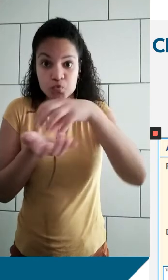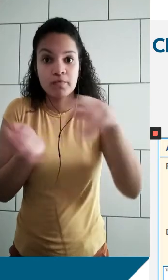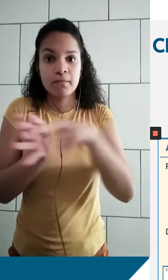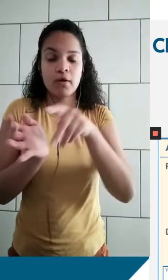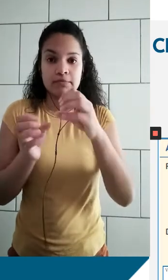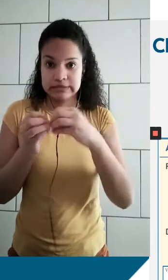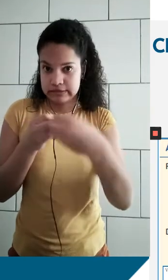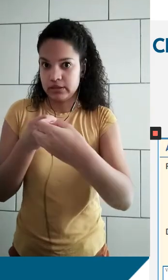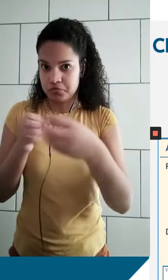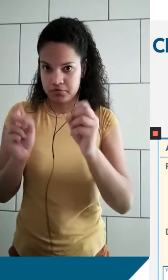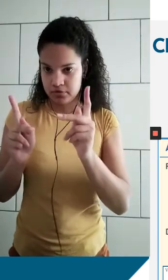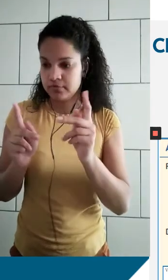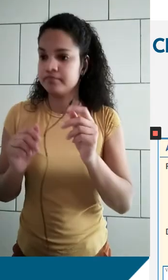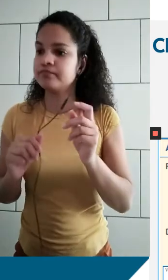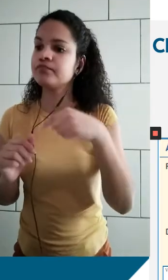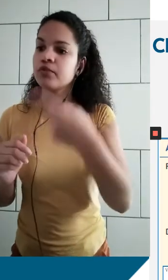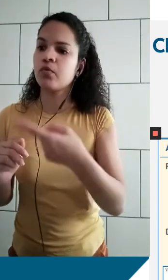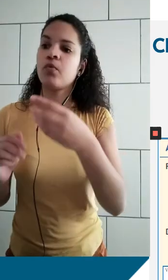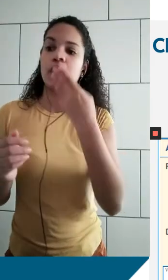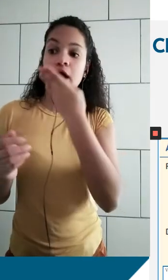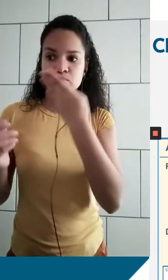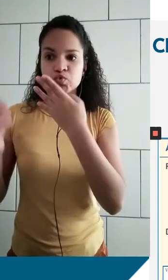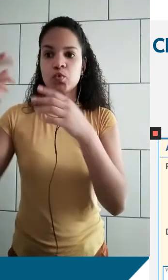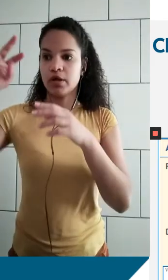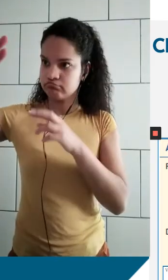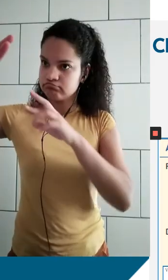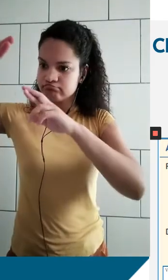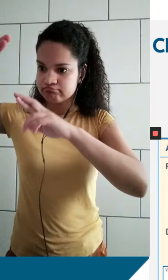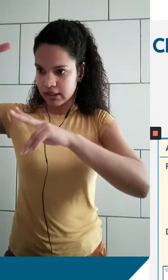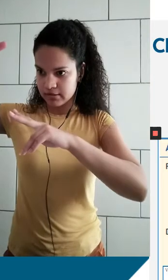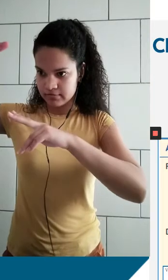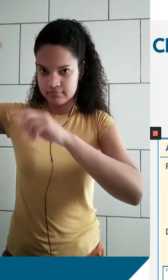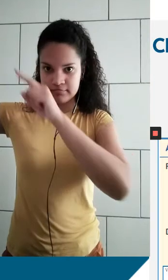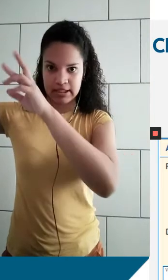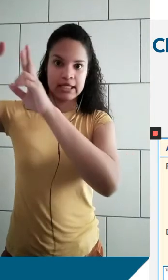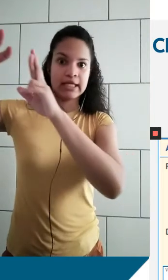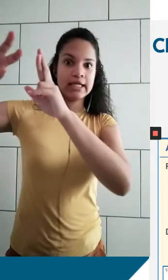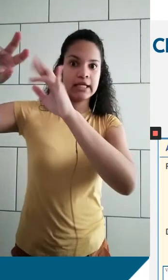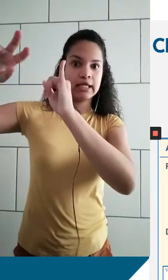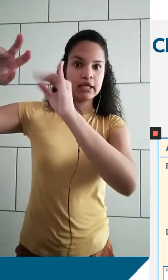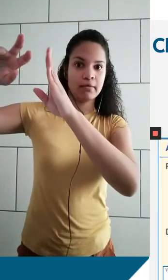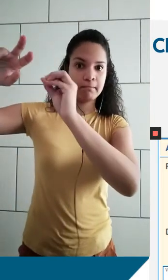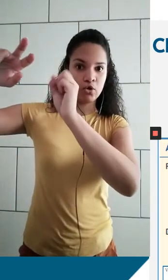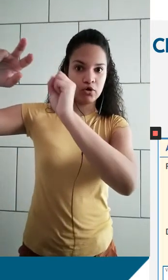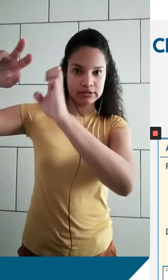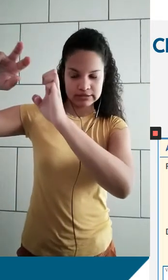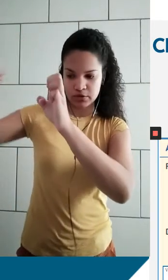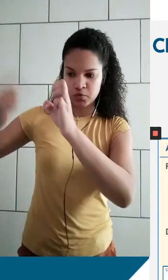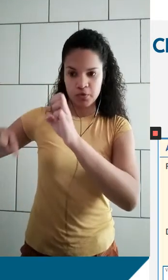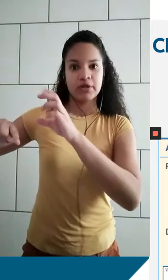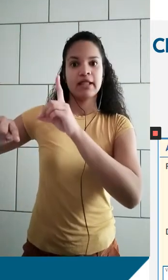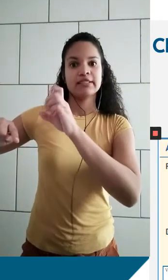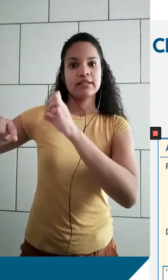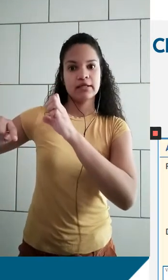RNA, o açúcar presente é a ribose. No DNA, o açúcar presente é a desoxirribose. E em relação às